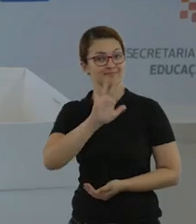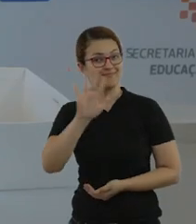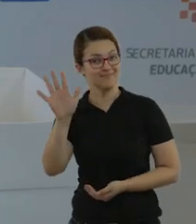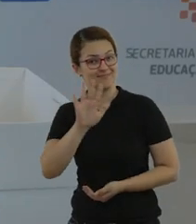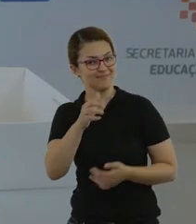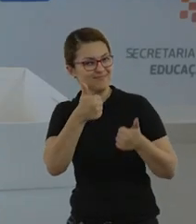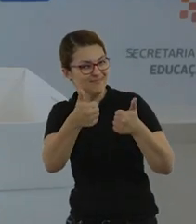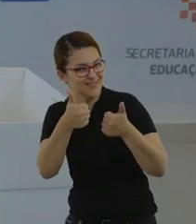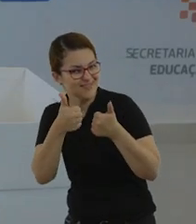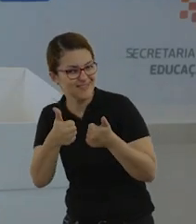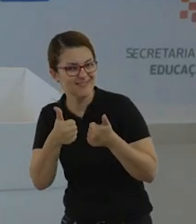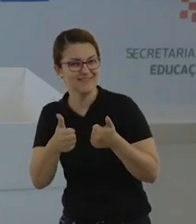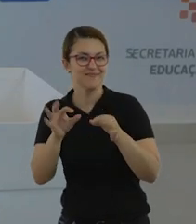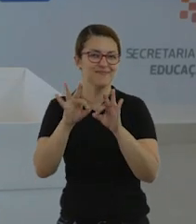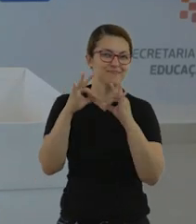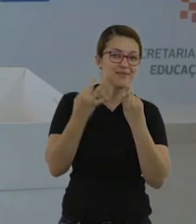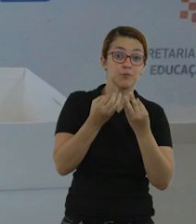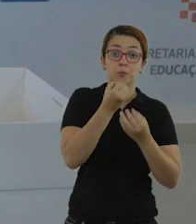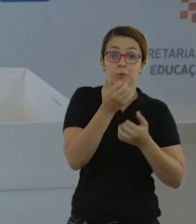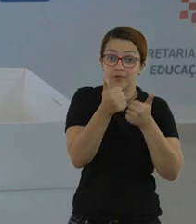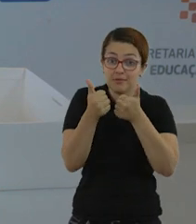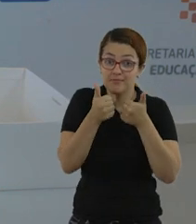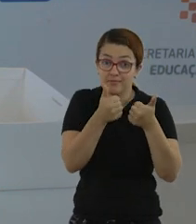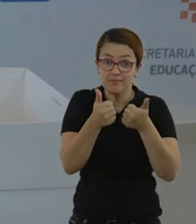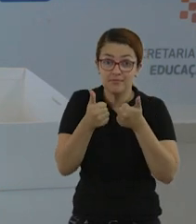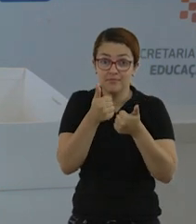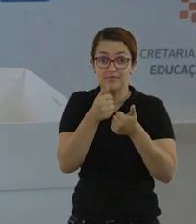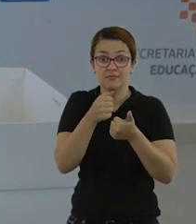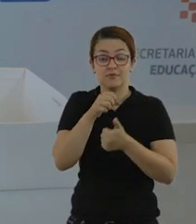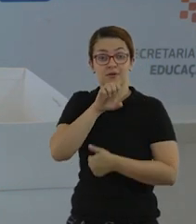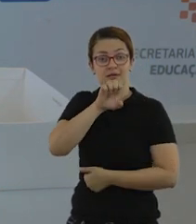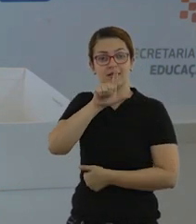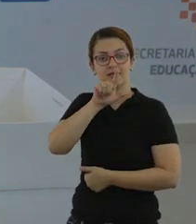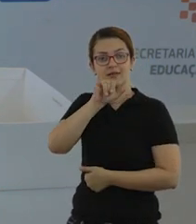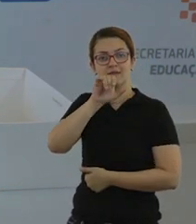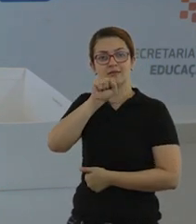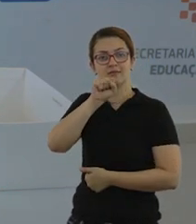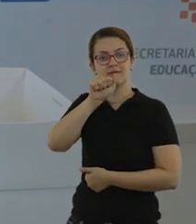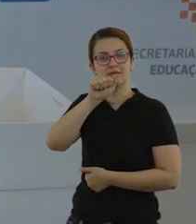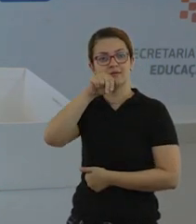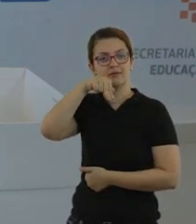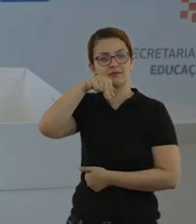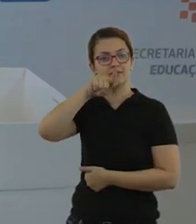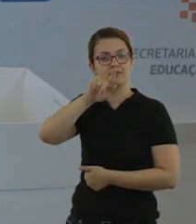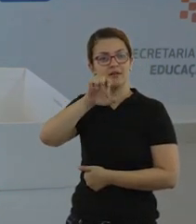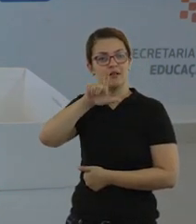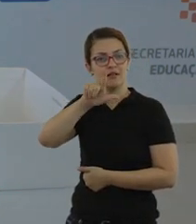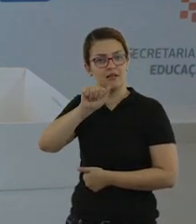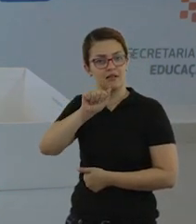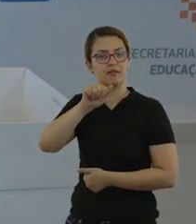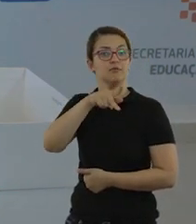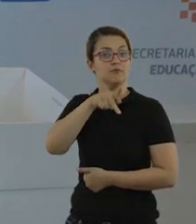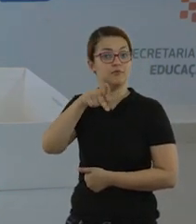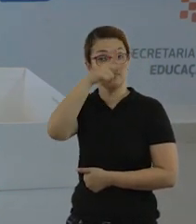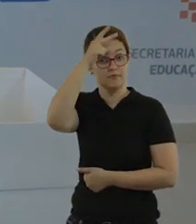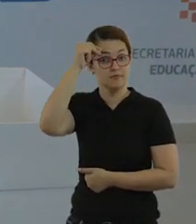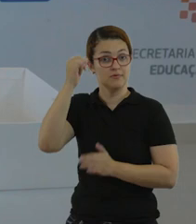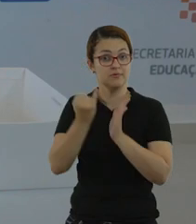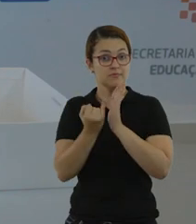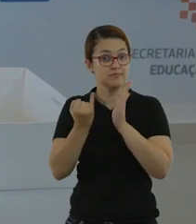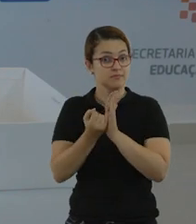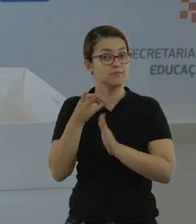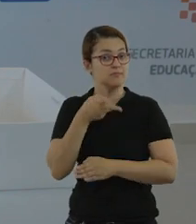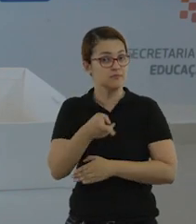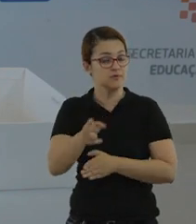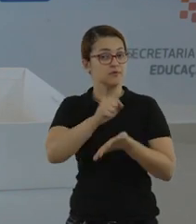Olá, galerinha! Olá, família! Tudo bem? Eu sou a Lizane, sou professora aqui da rede de Itapevi e hoje nós estamos aqui para dar